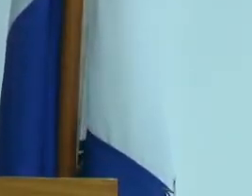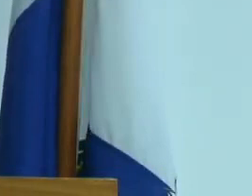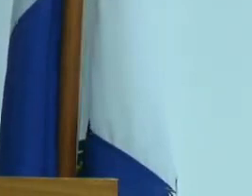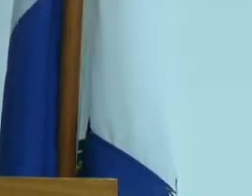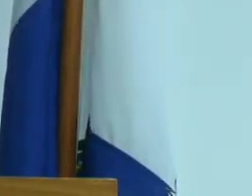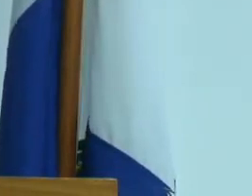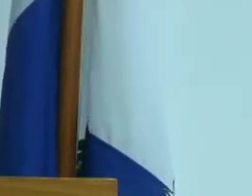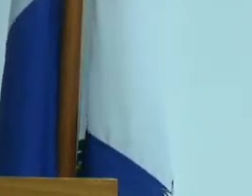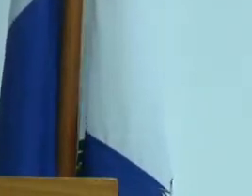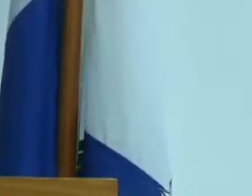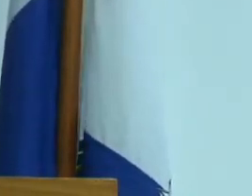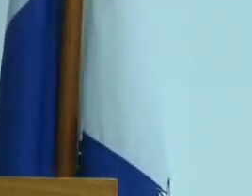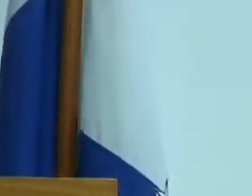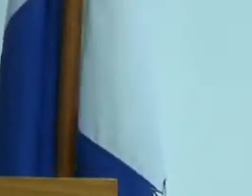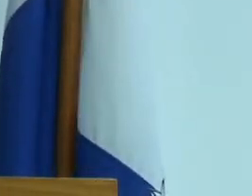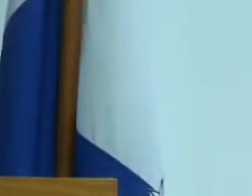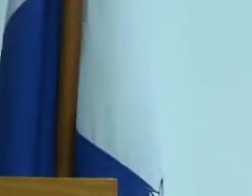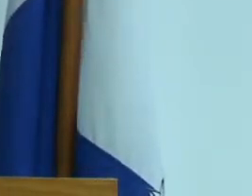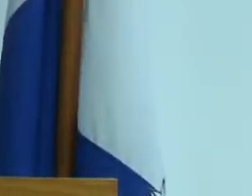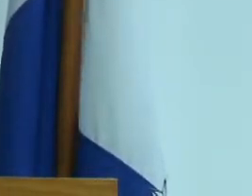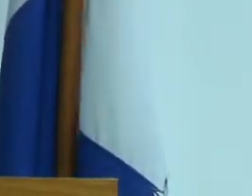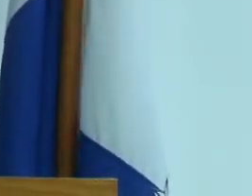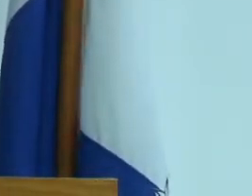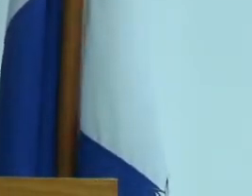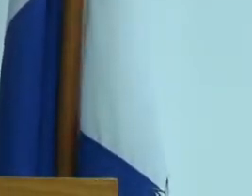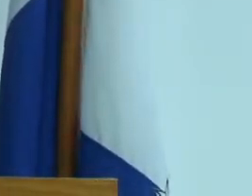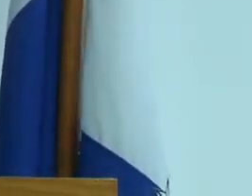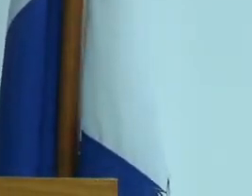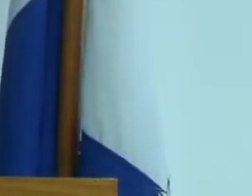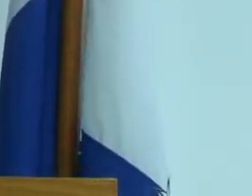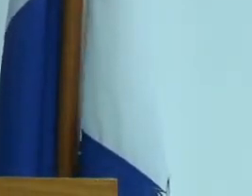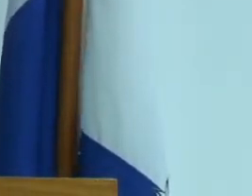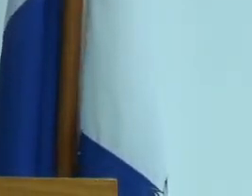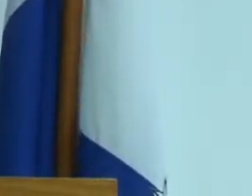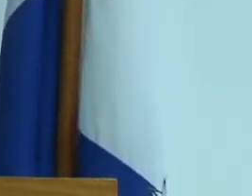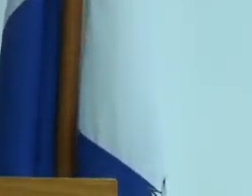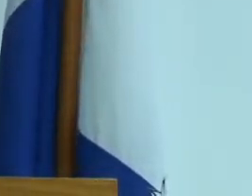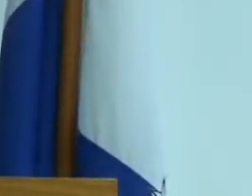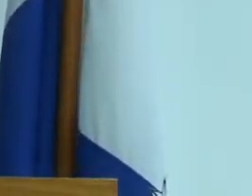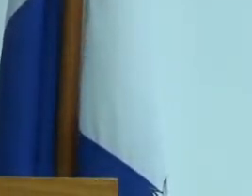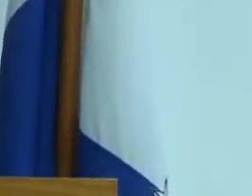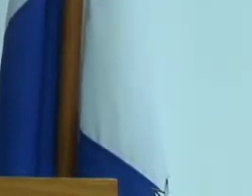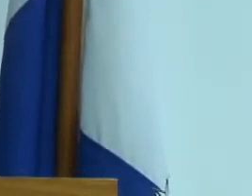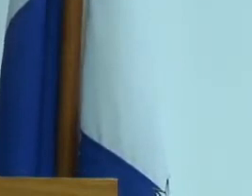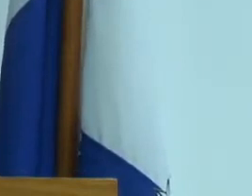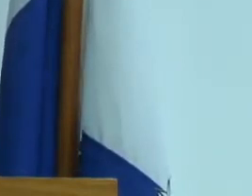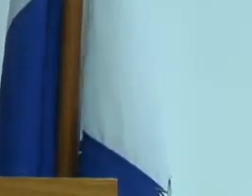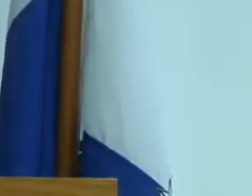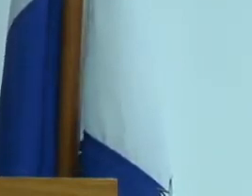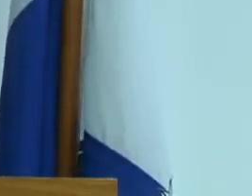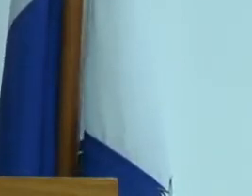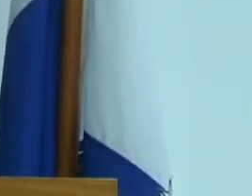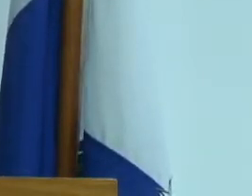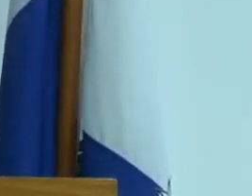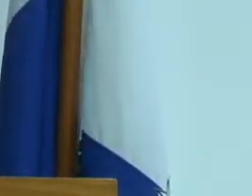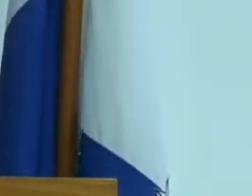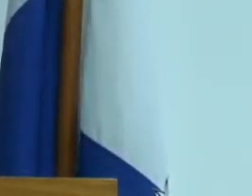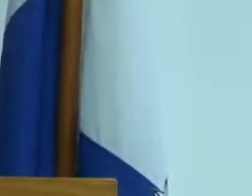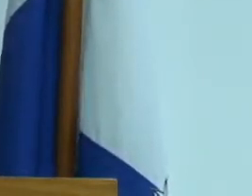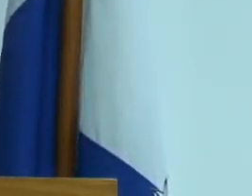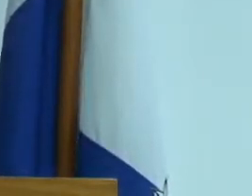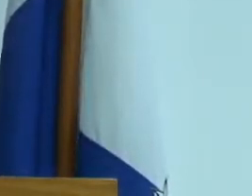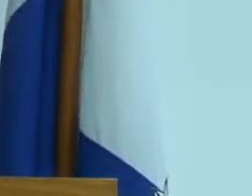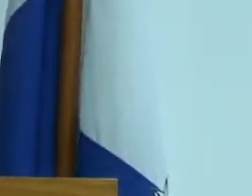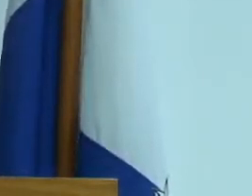situações desconfortáveis ali. Ainda esses dias eu vi uma briga ali de trânsito, horrível,